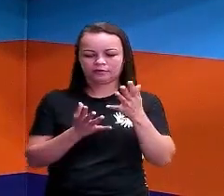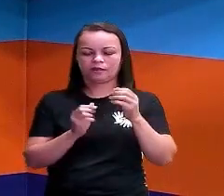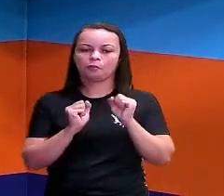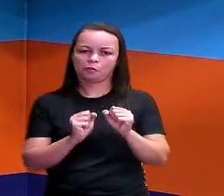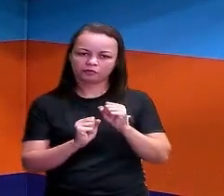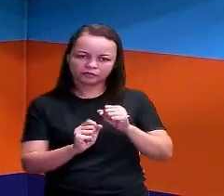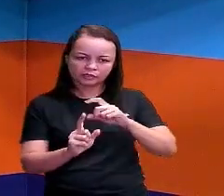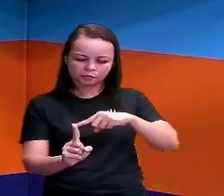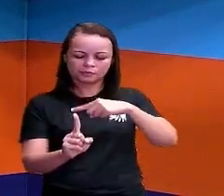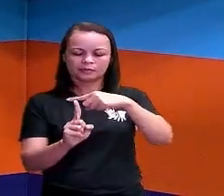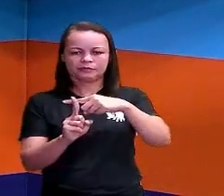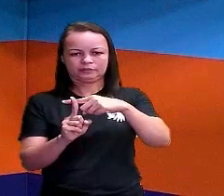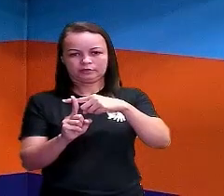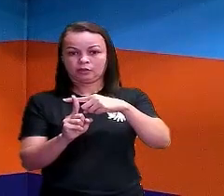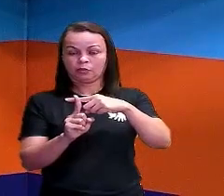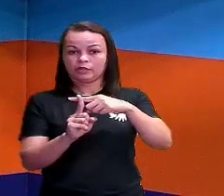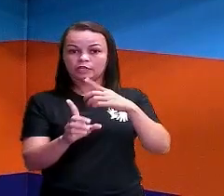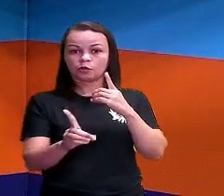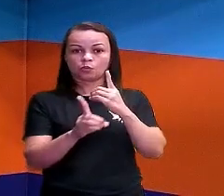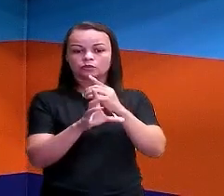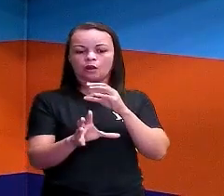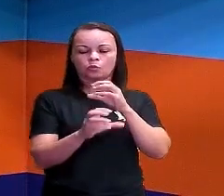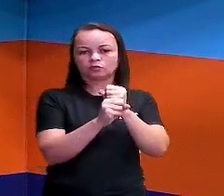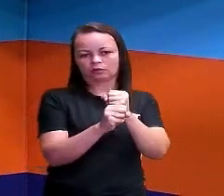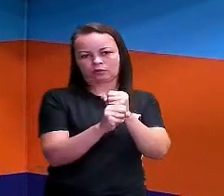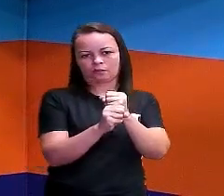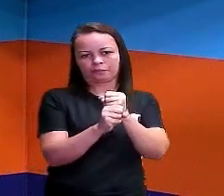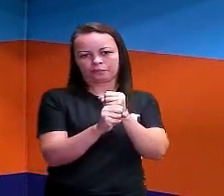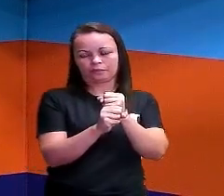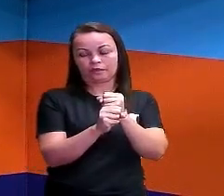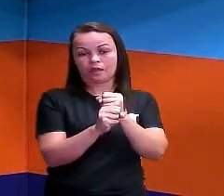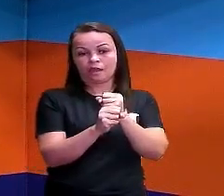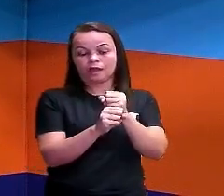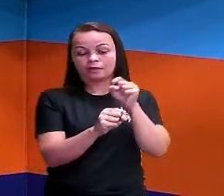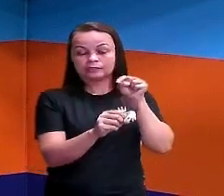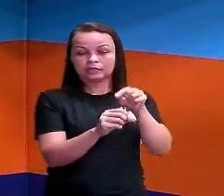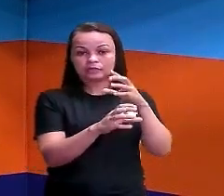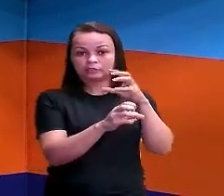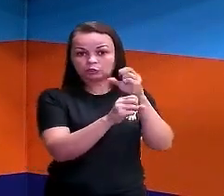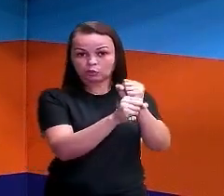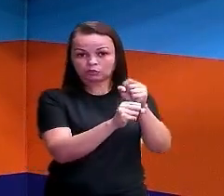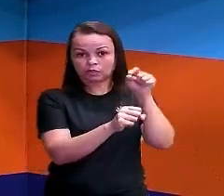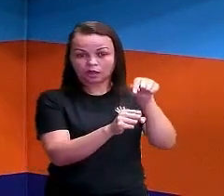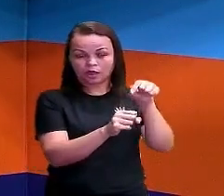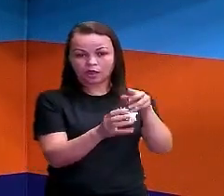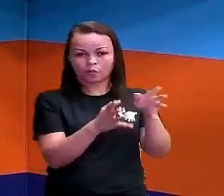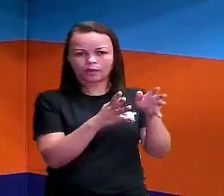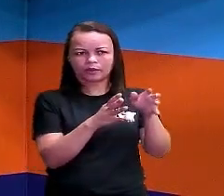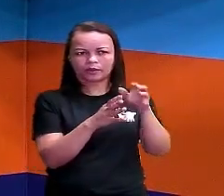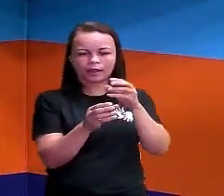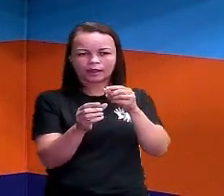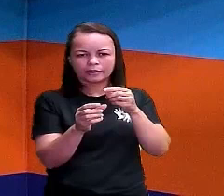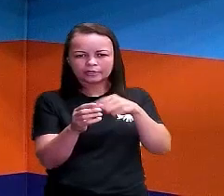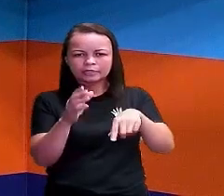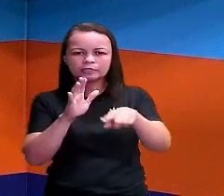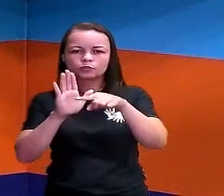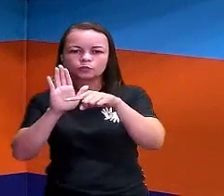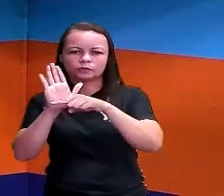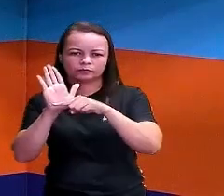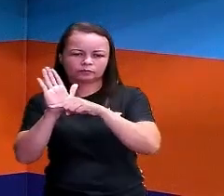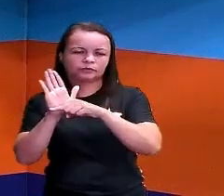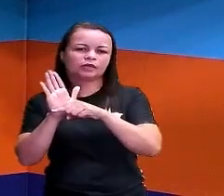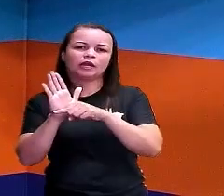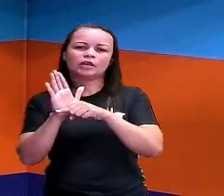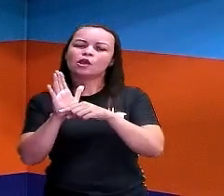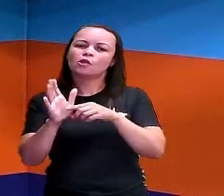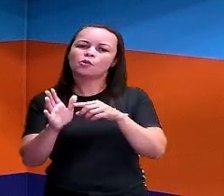adição, tá? E achar o total. E a partir desse total, se eu pegar uma das parcelas e subtrair, eu